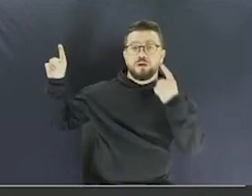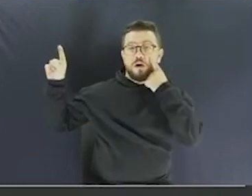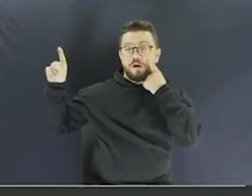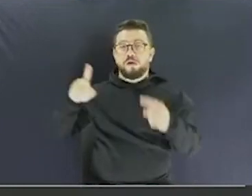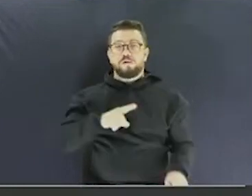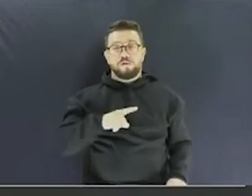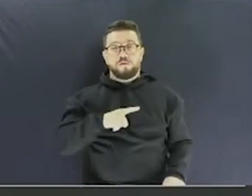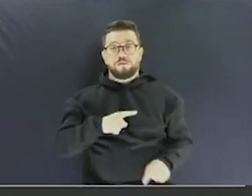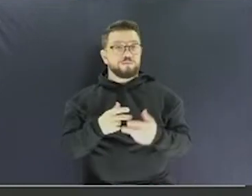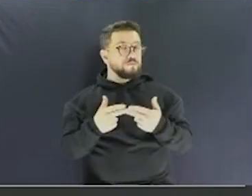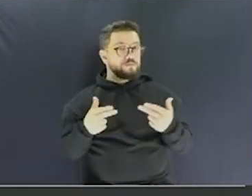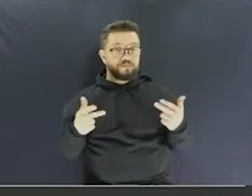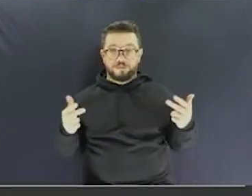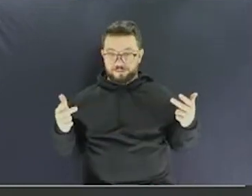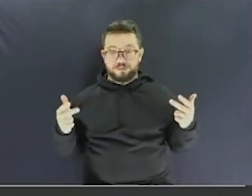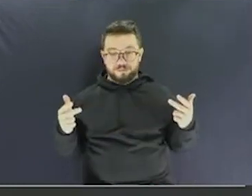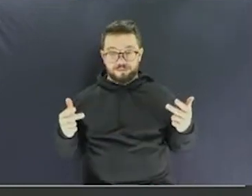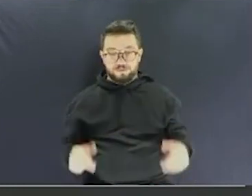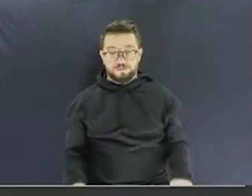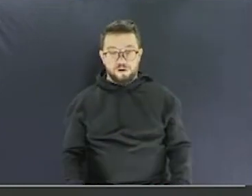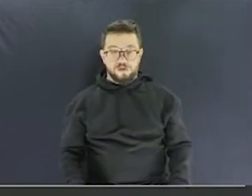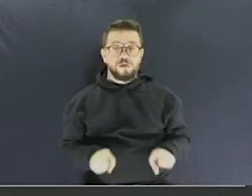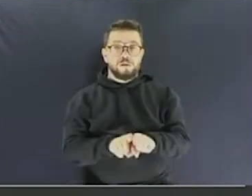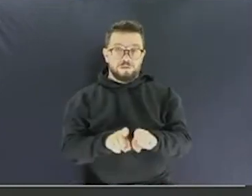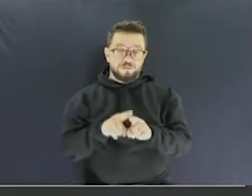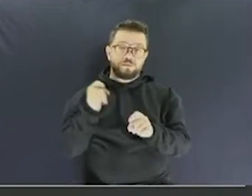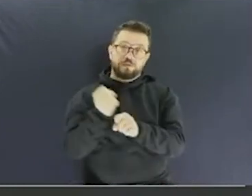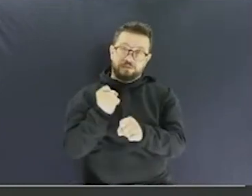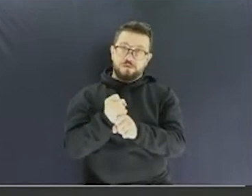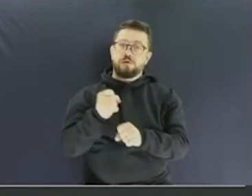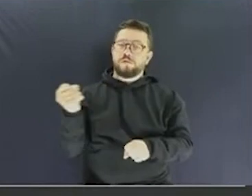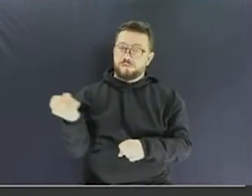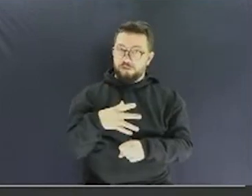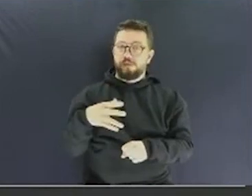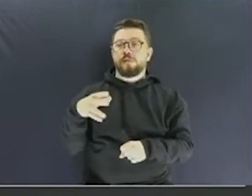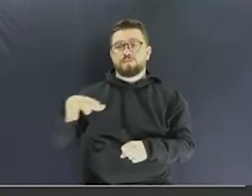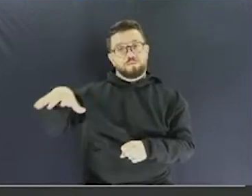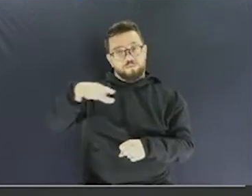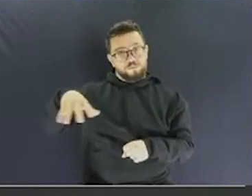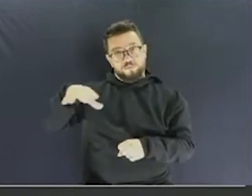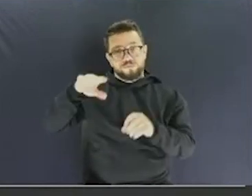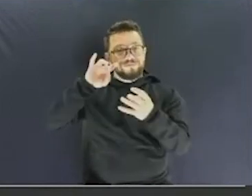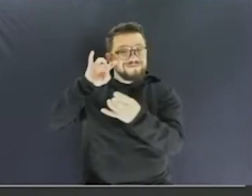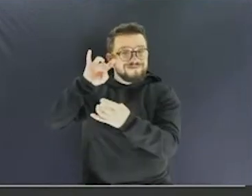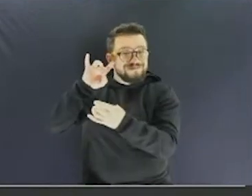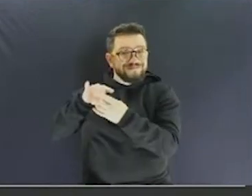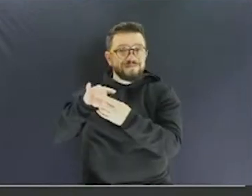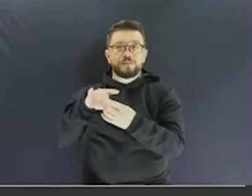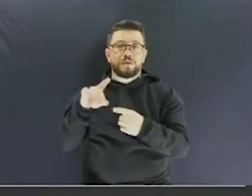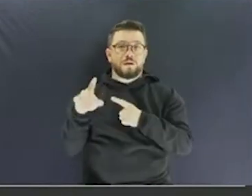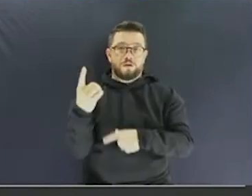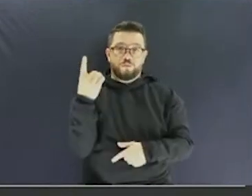que diz respeito à construção. Implantar dois novos serviços especializados, nós temos um já implantado. 12